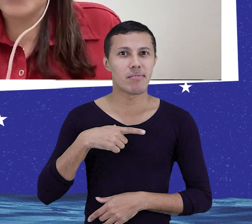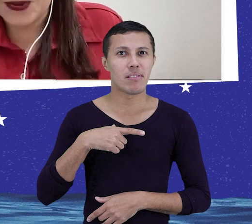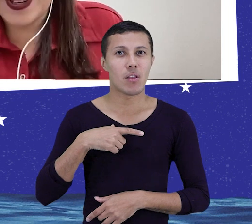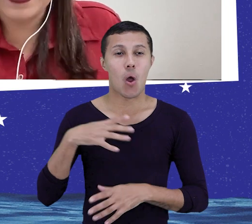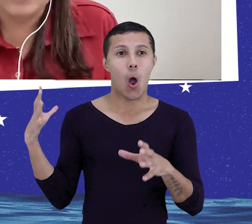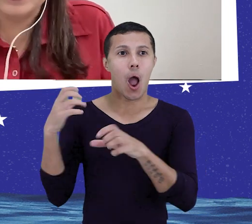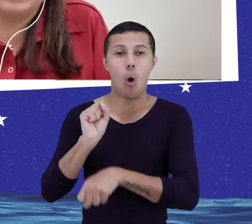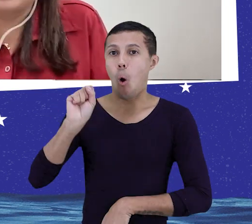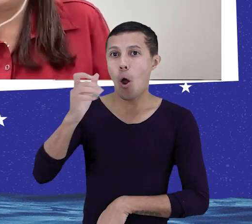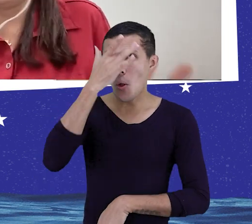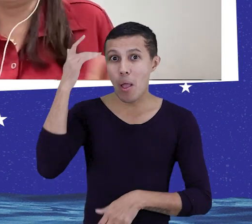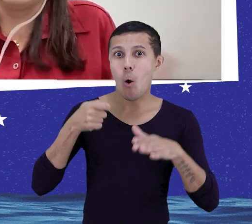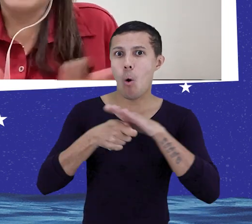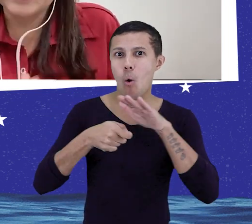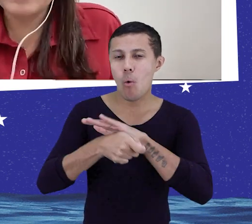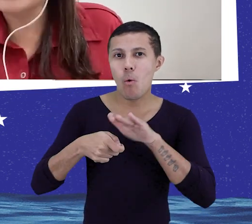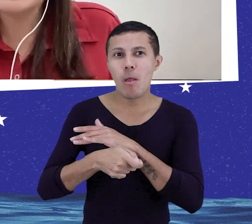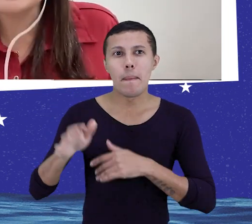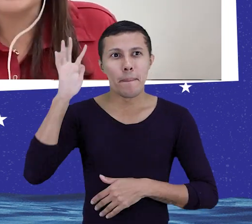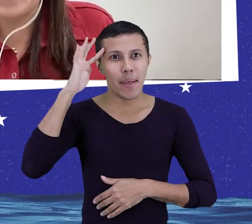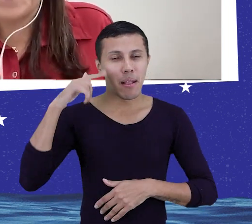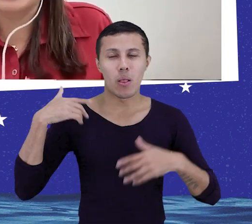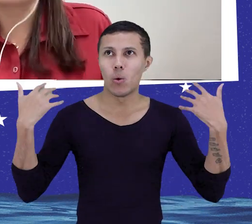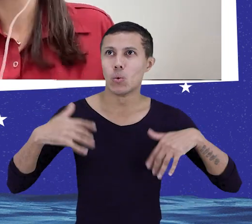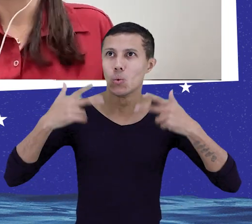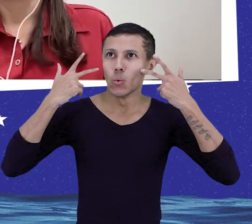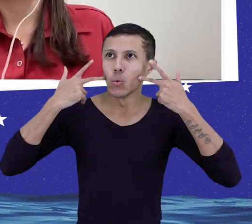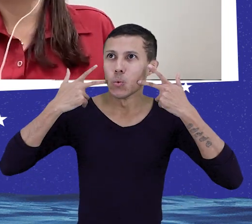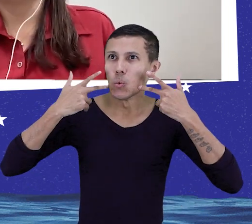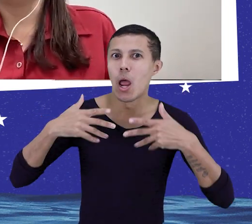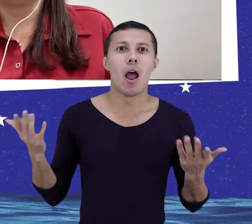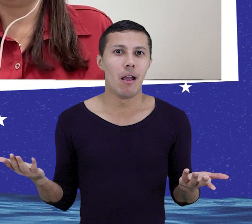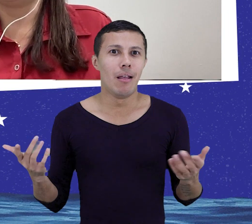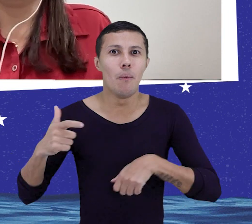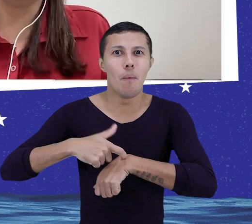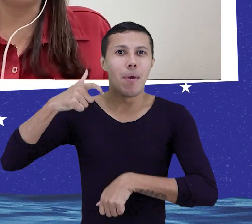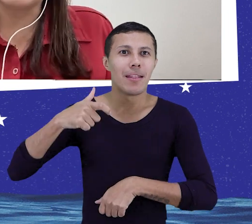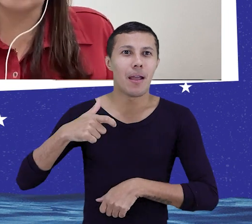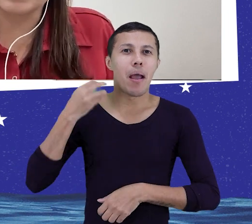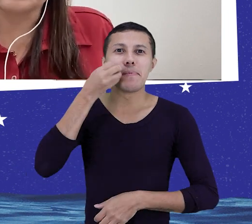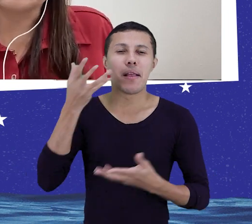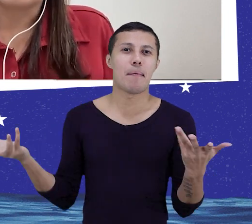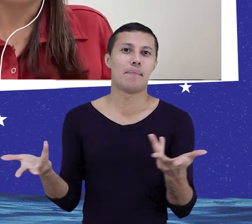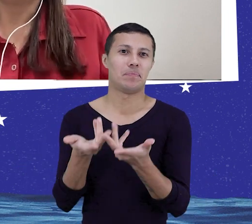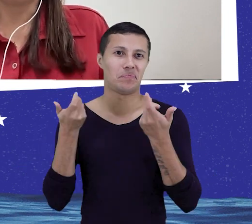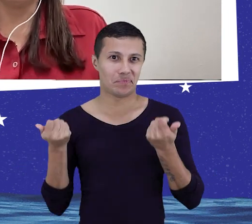8 investidores. Então, assim, imagina o nervosismo na hora, né? Então, foi uma experiência, assim,